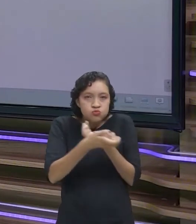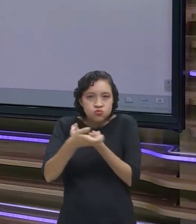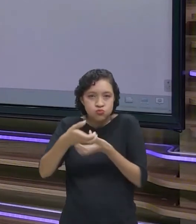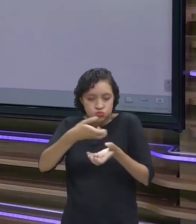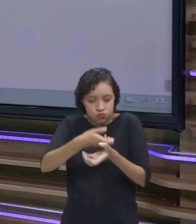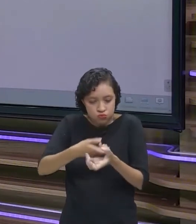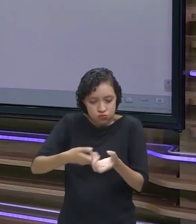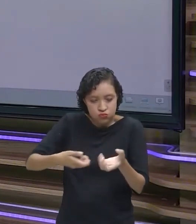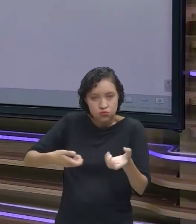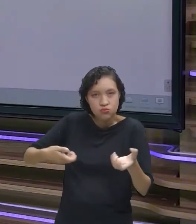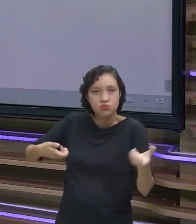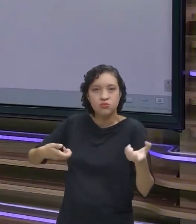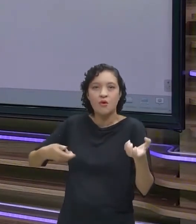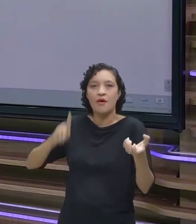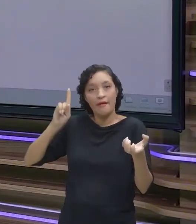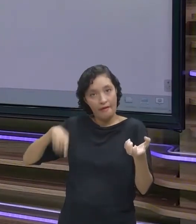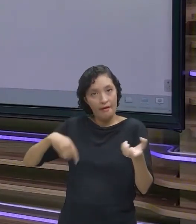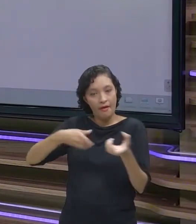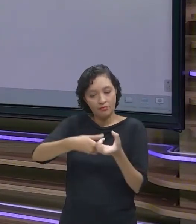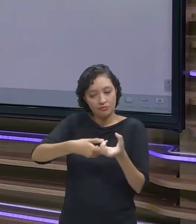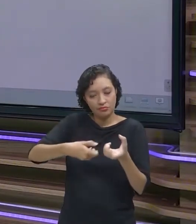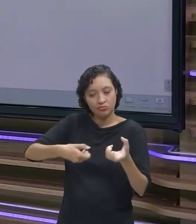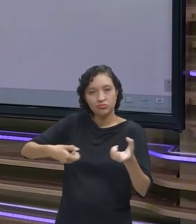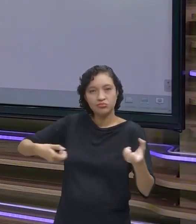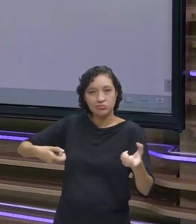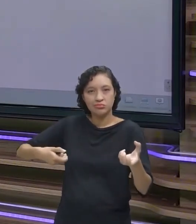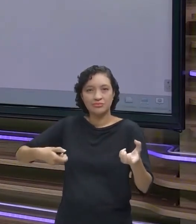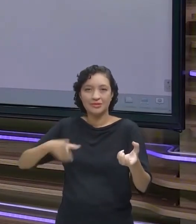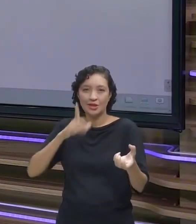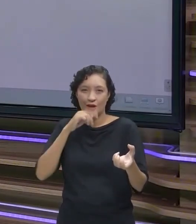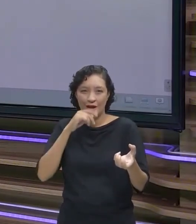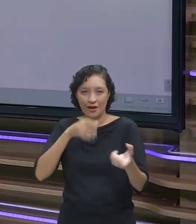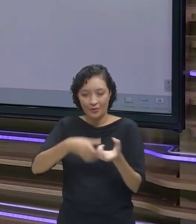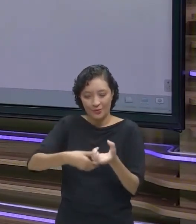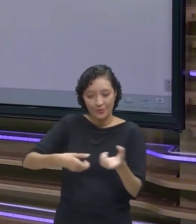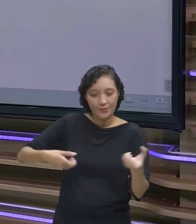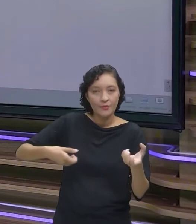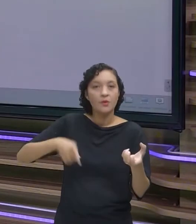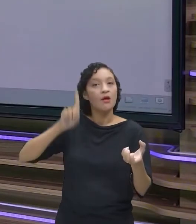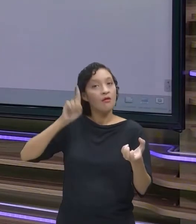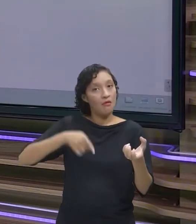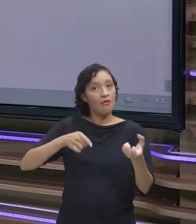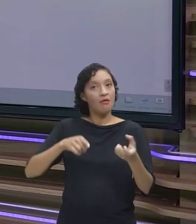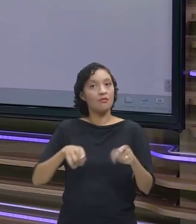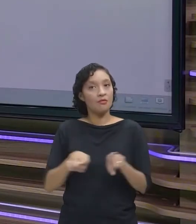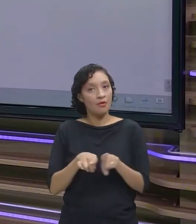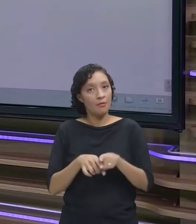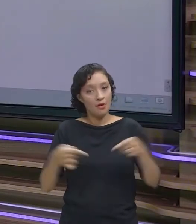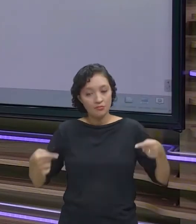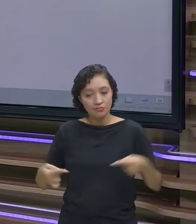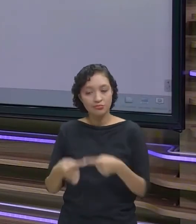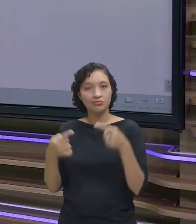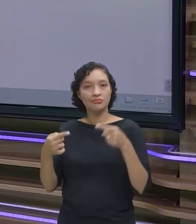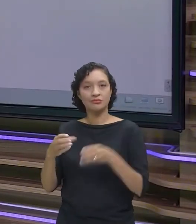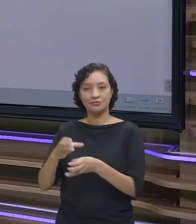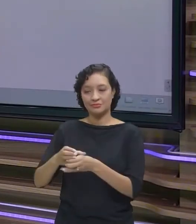comprida. Ele segura lá forte, né? Então, tudo isso nos lembram a forma de